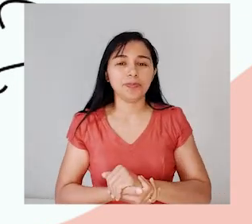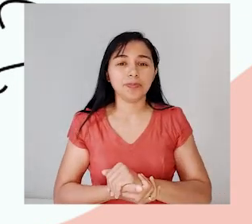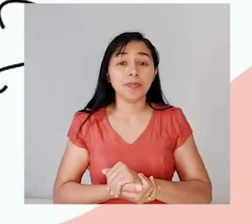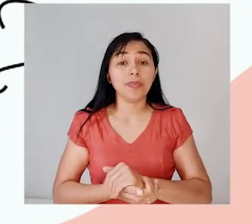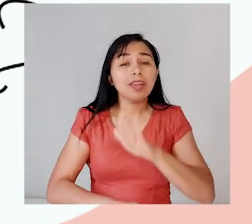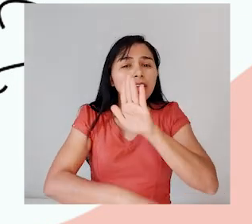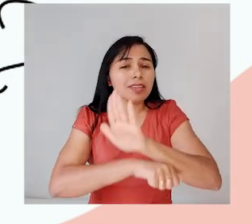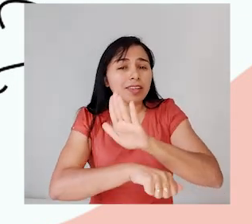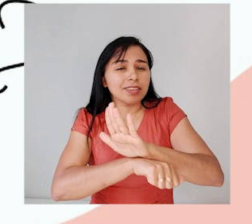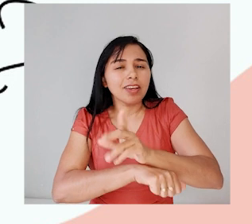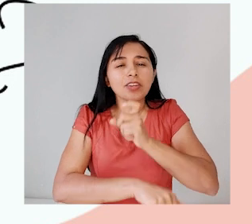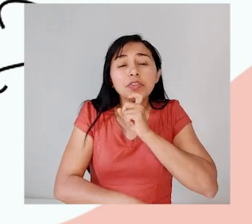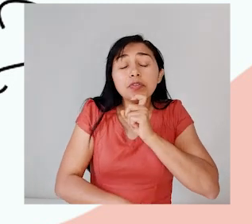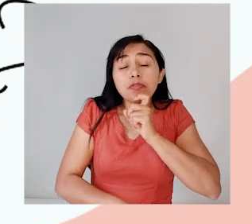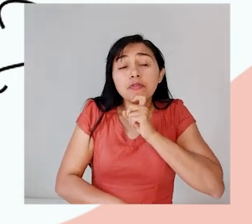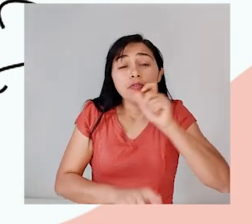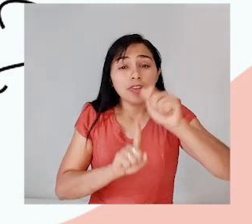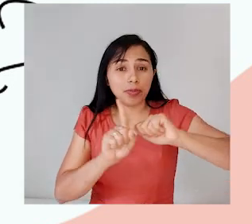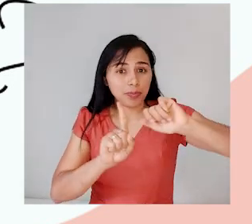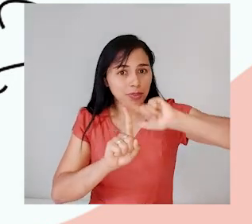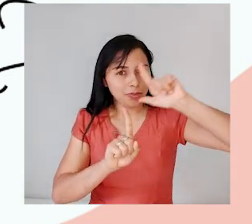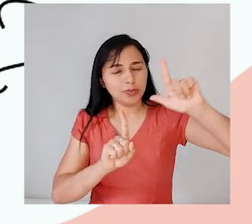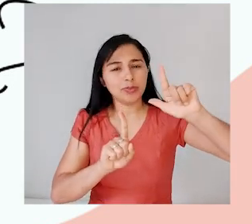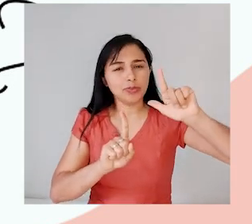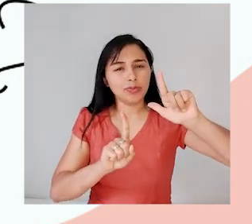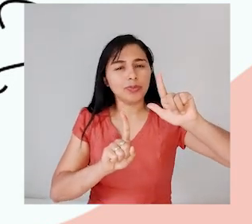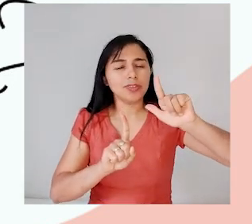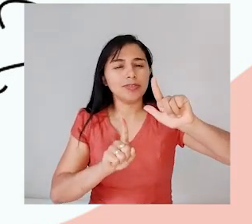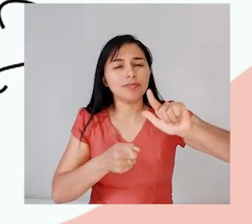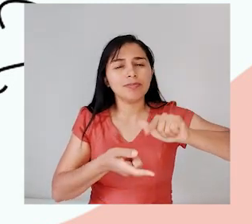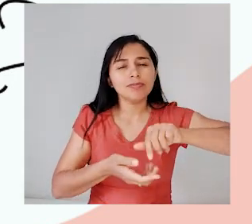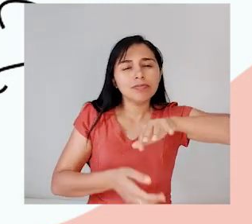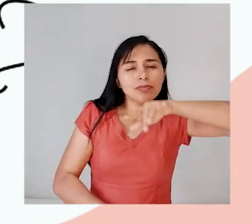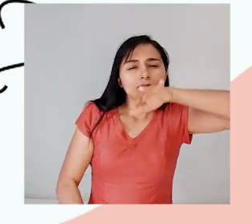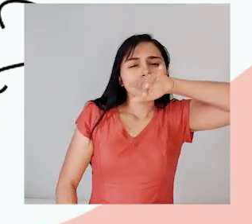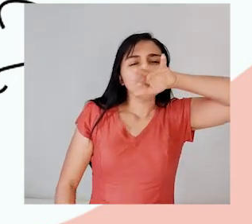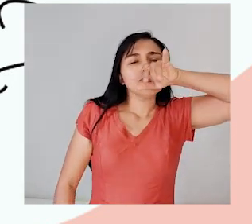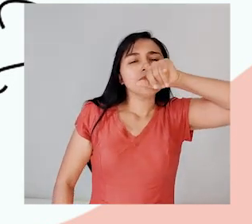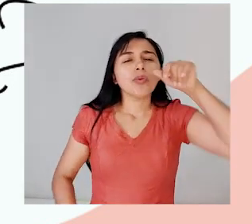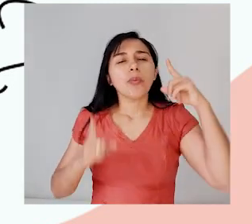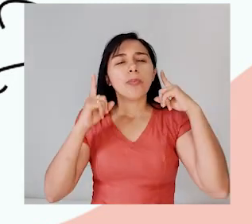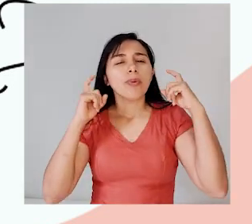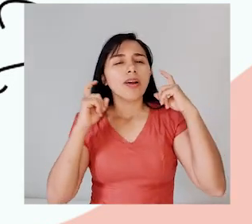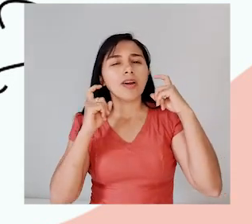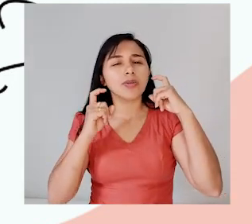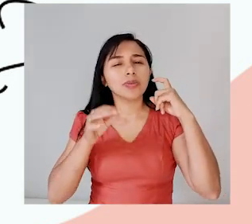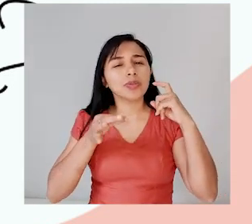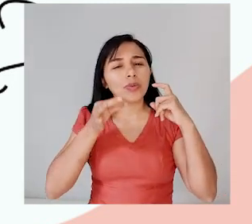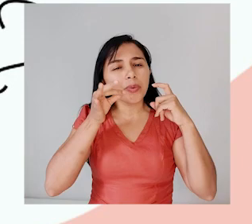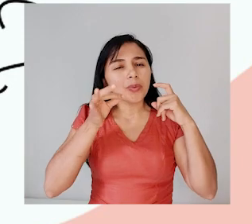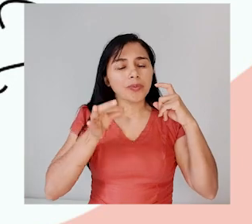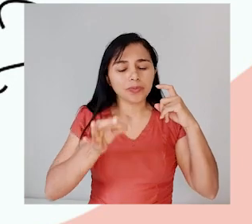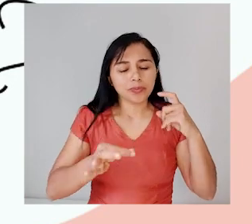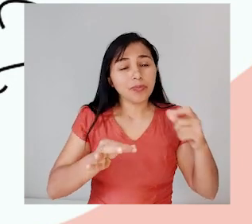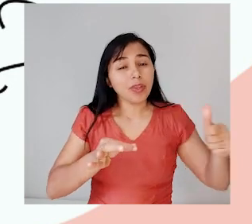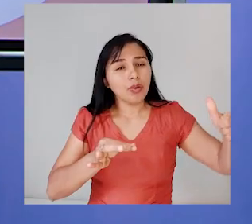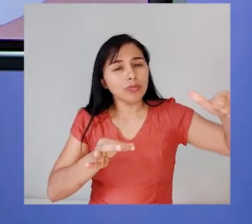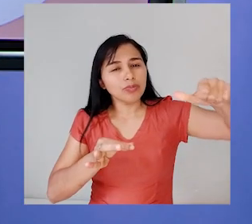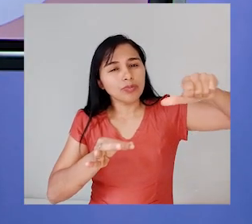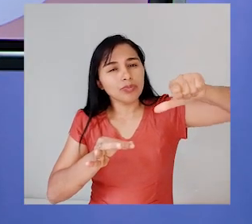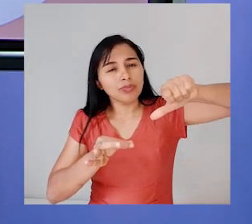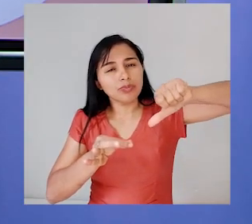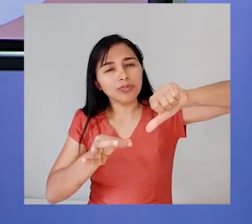julho, voa o cheiro, o barulho do café descendo quente pelo bule